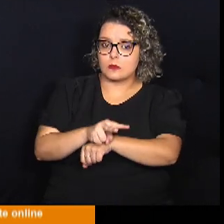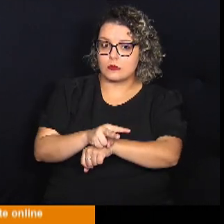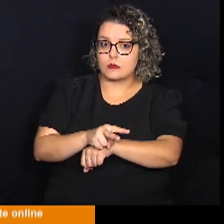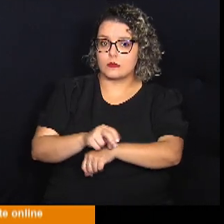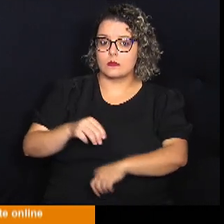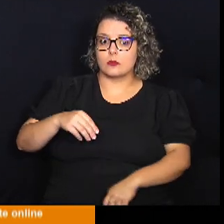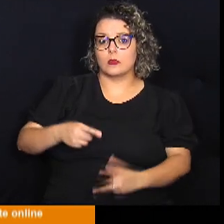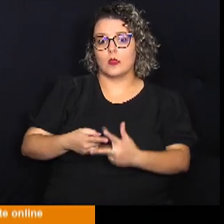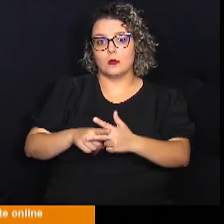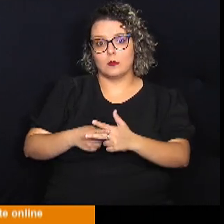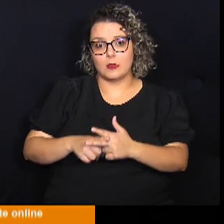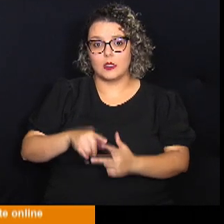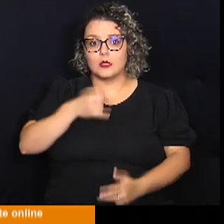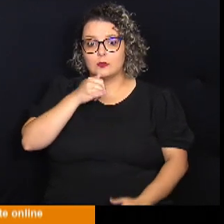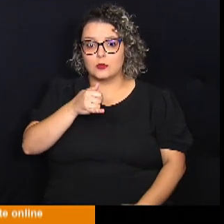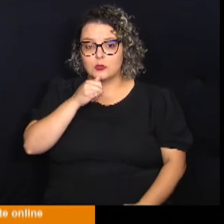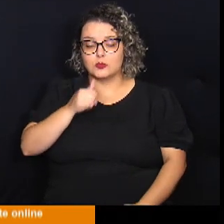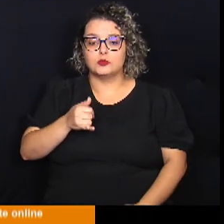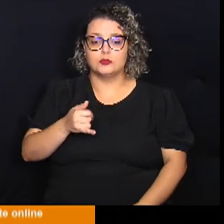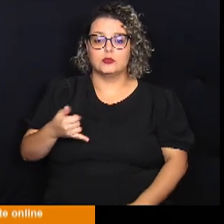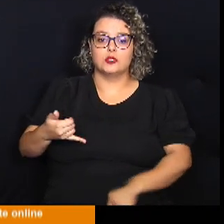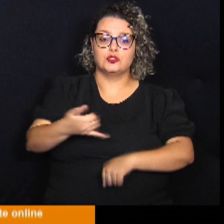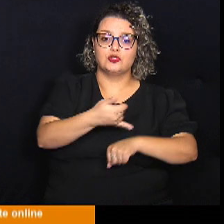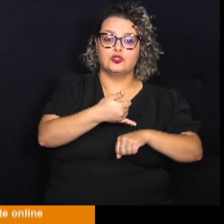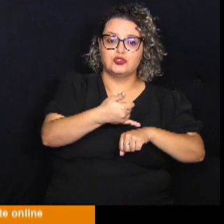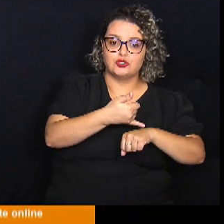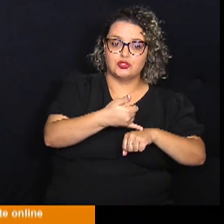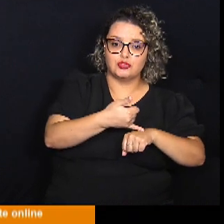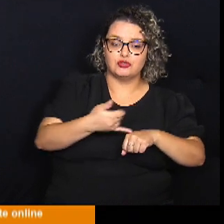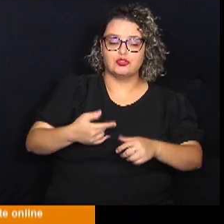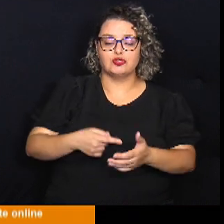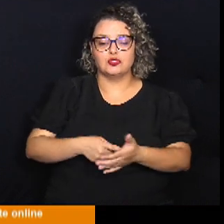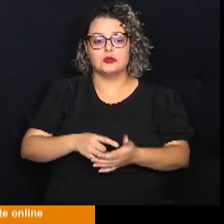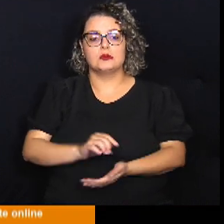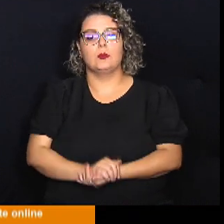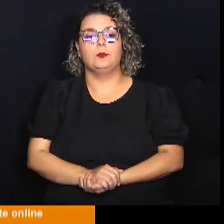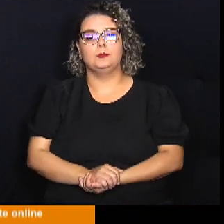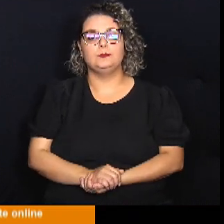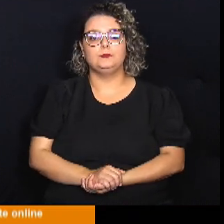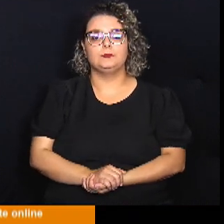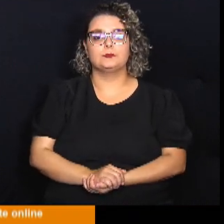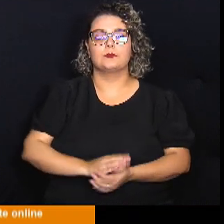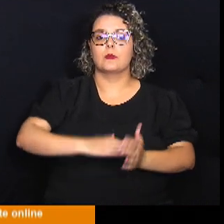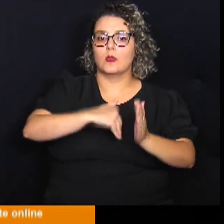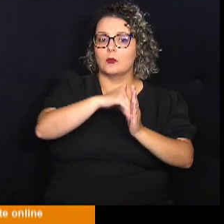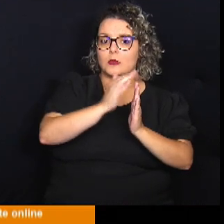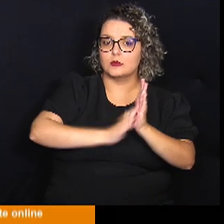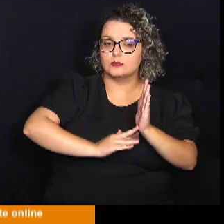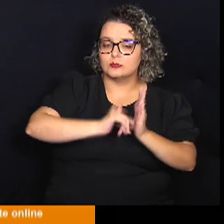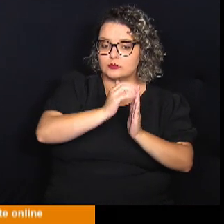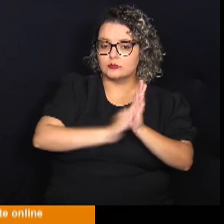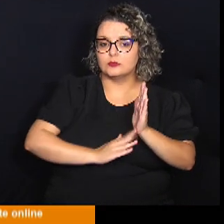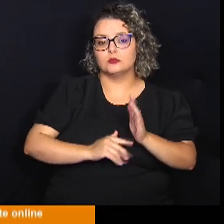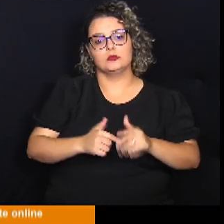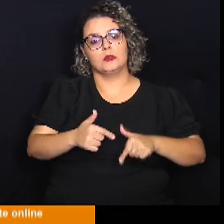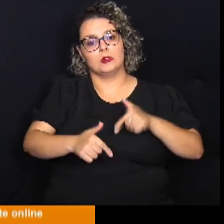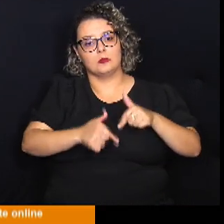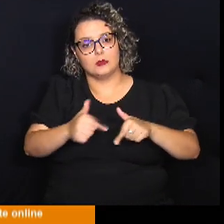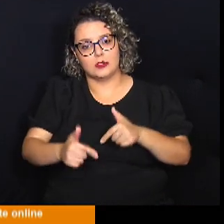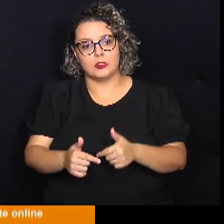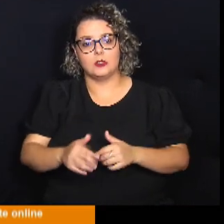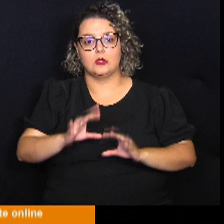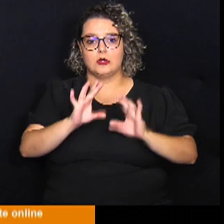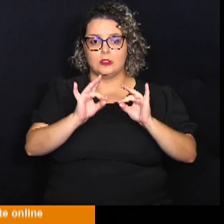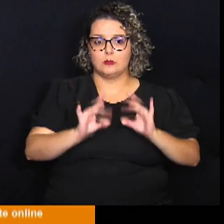de motor a diesel, operador de processos automatizados de pintura. Temos 50 vagas para operador